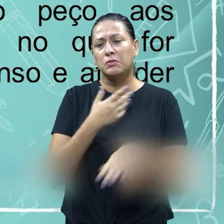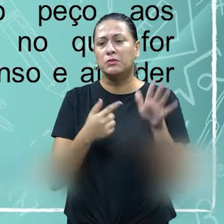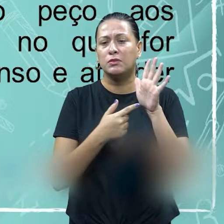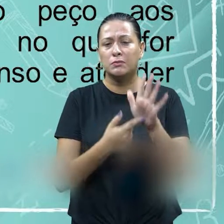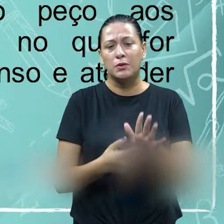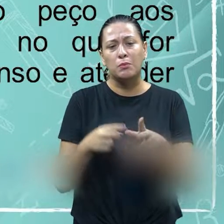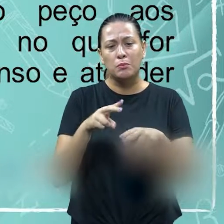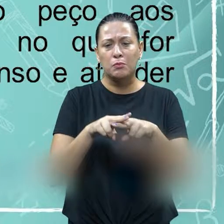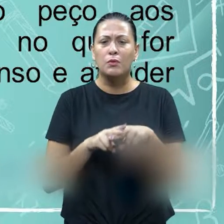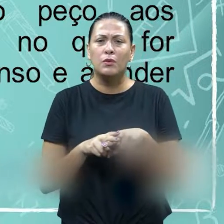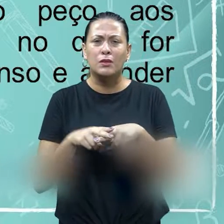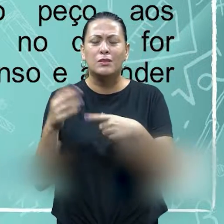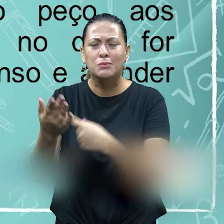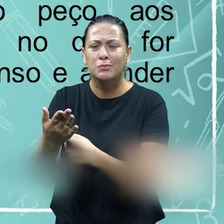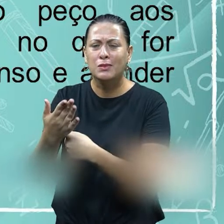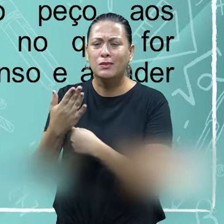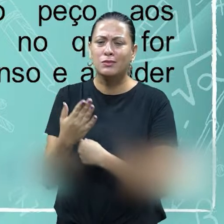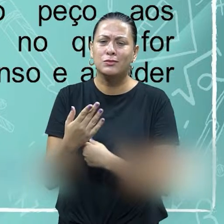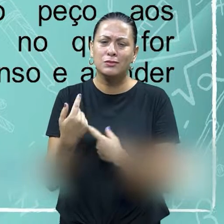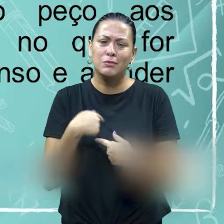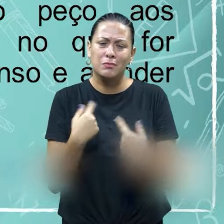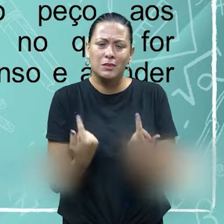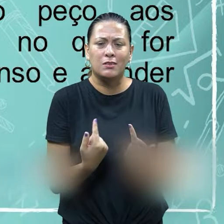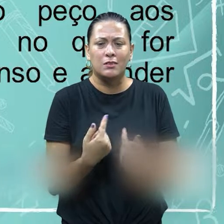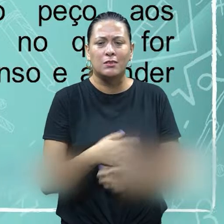que possam me ajudar no que for necessário para